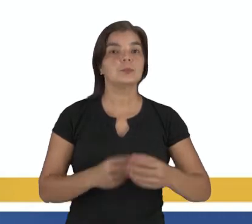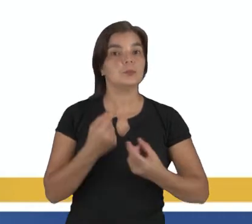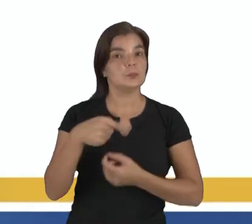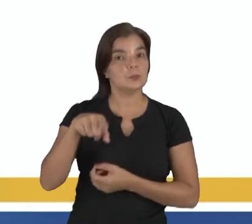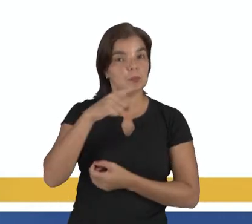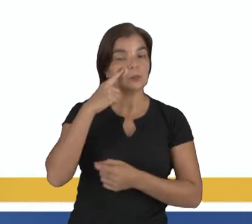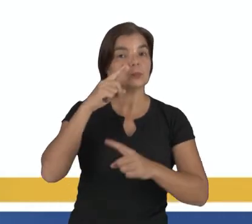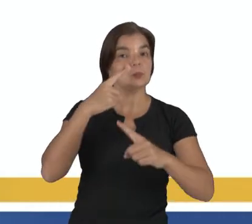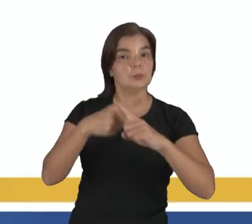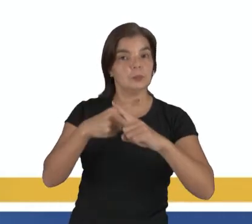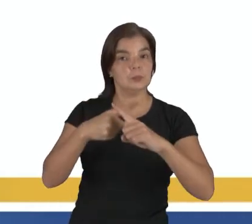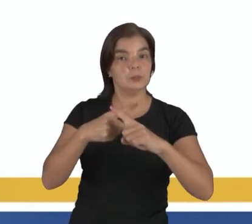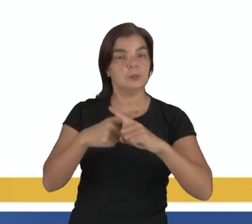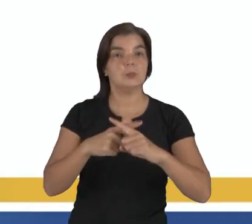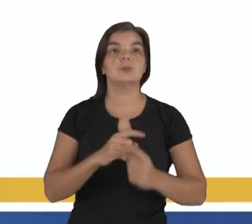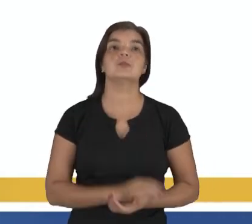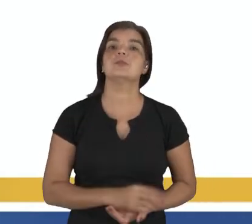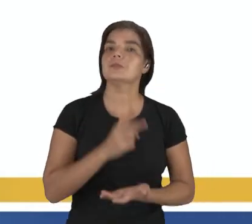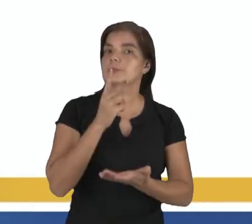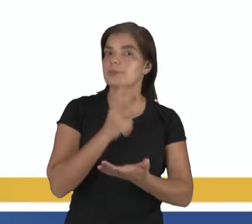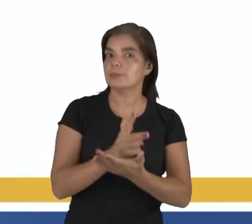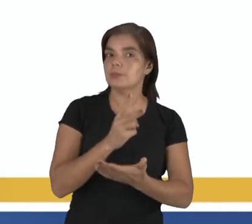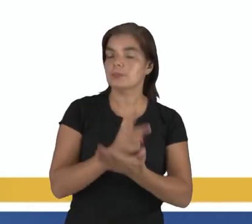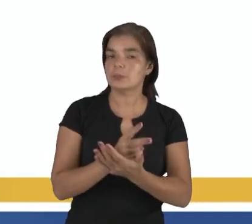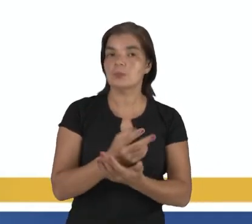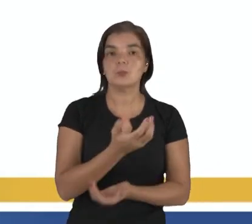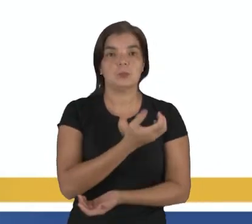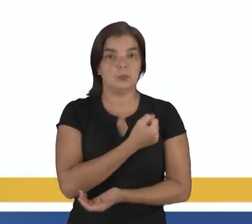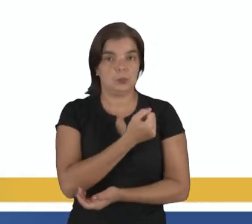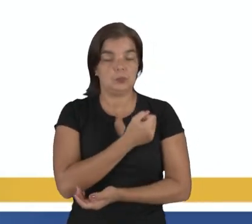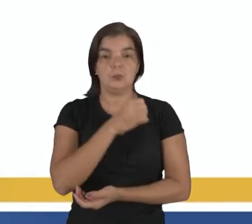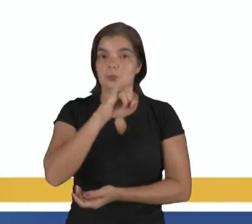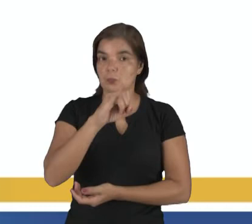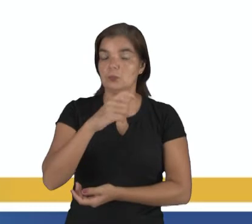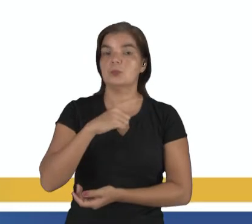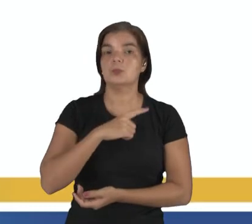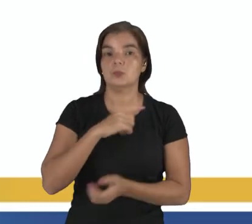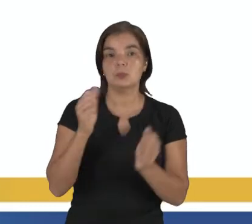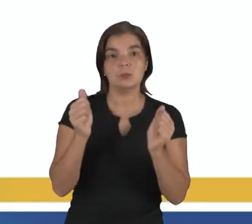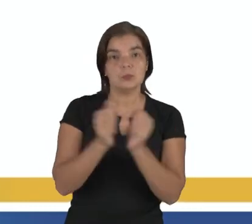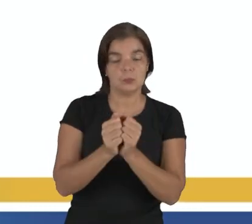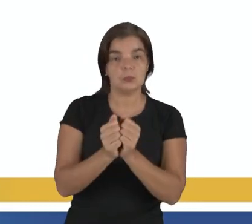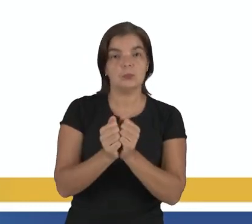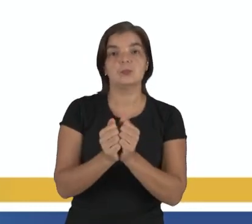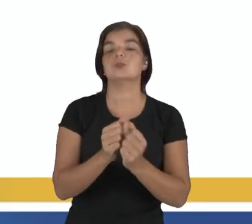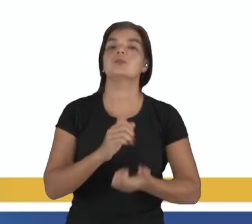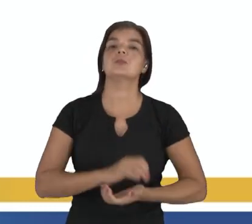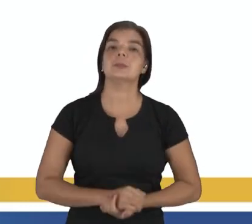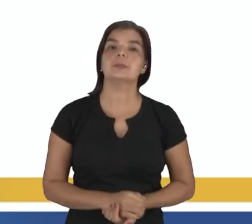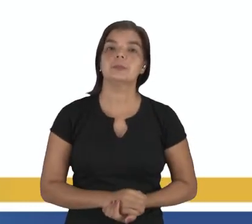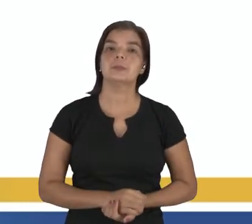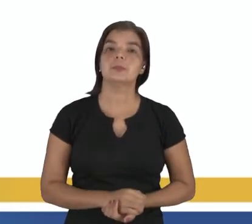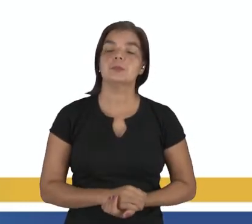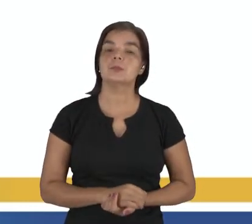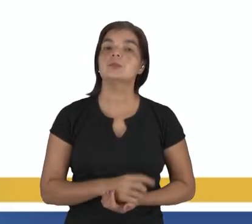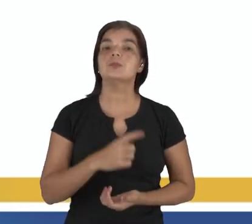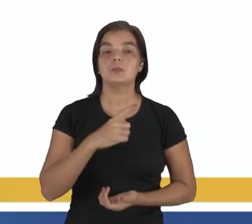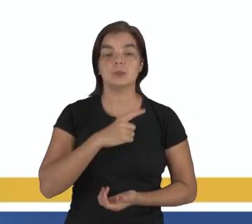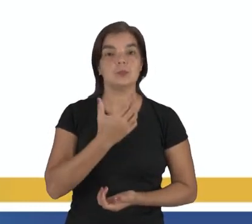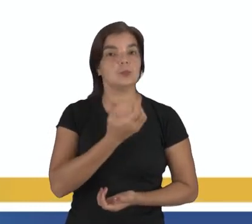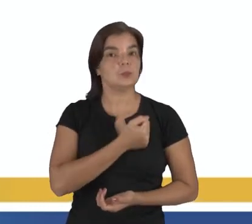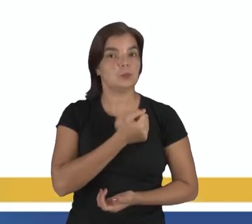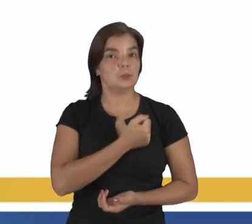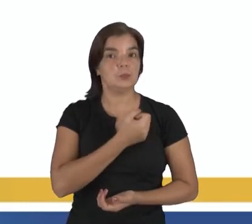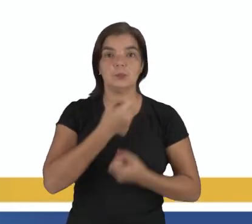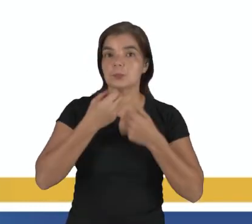Quando você multiplica, coloca sempre um número, se tiver um número junto com variáveis, coloca um número